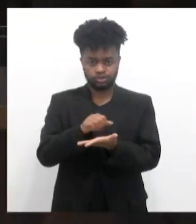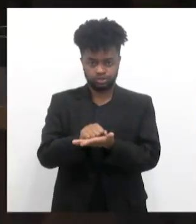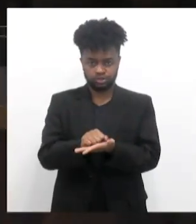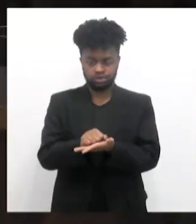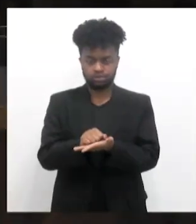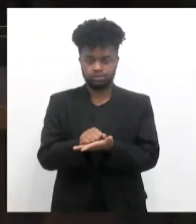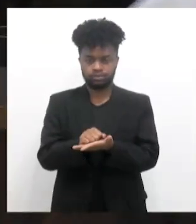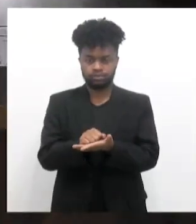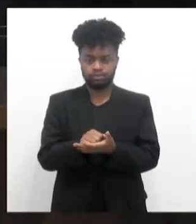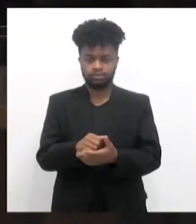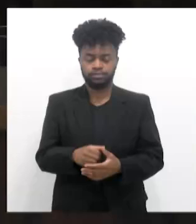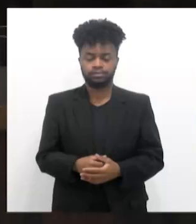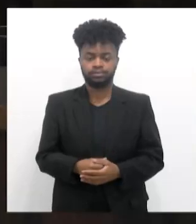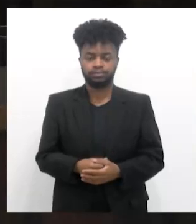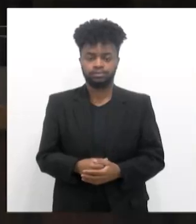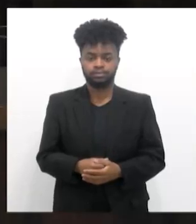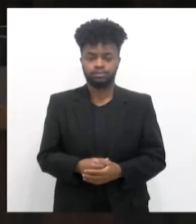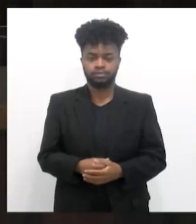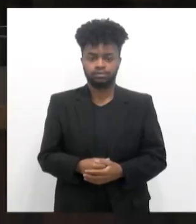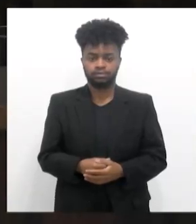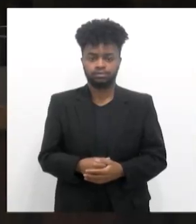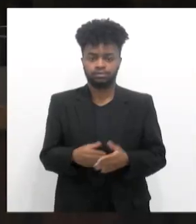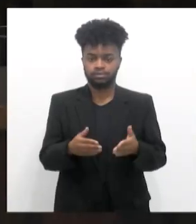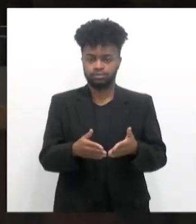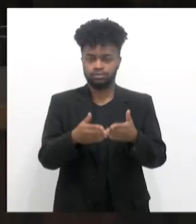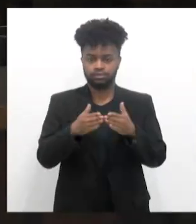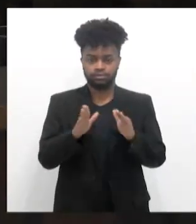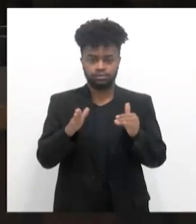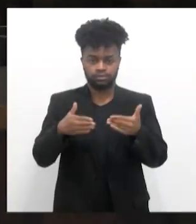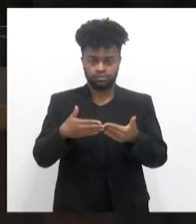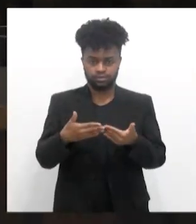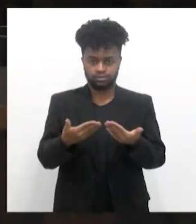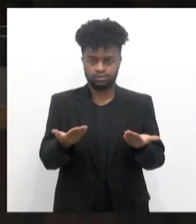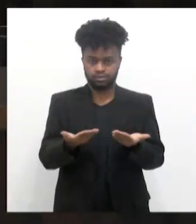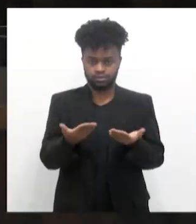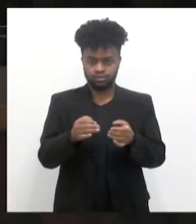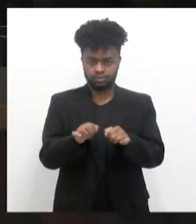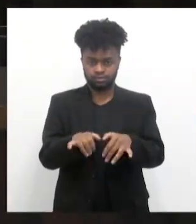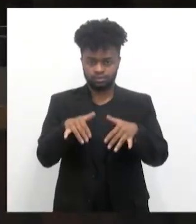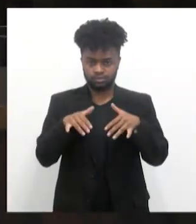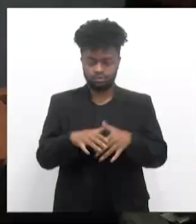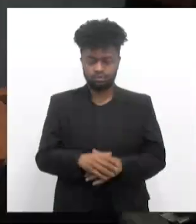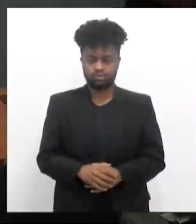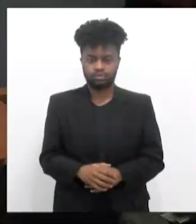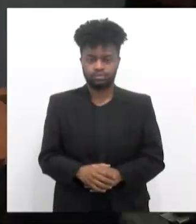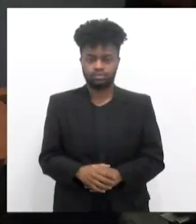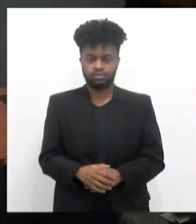oradores inscritos, está encerrada a sessão.